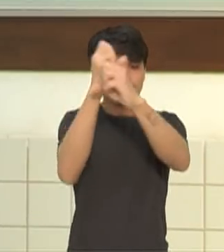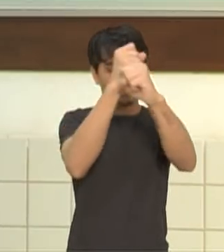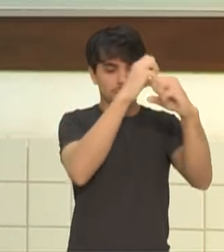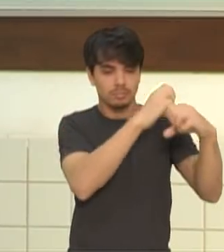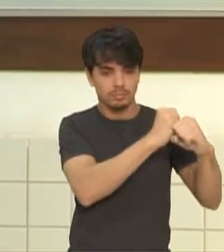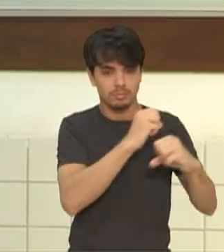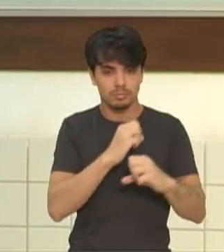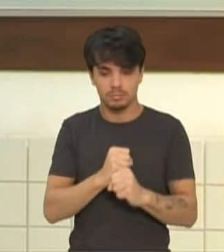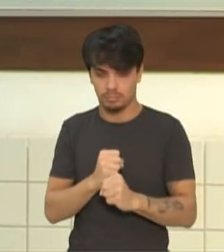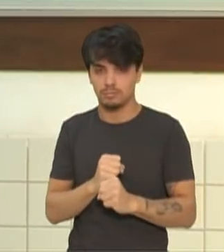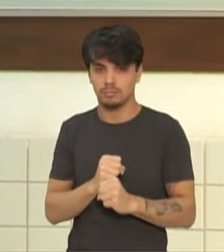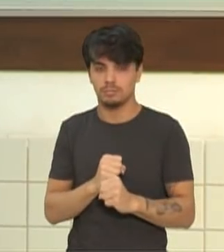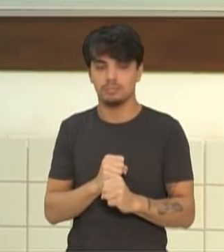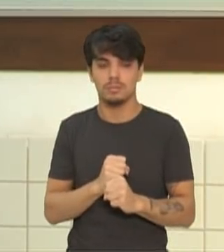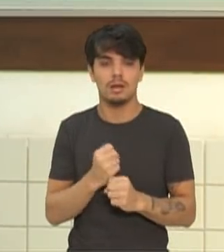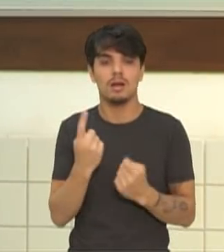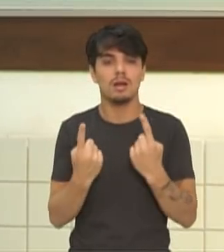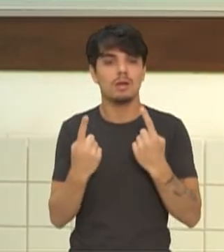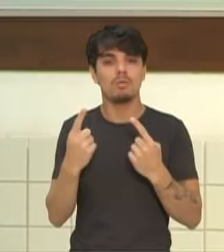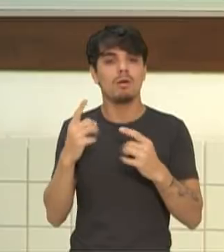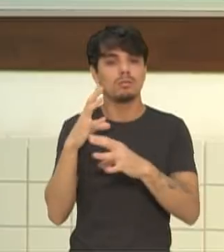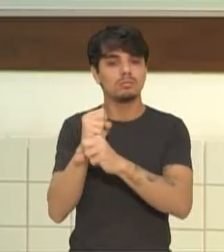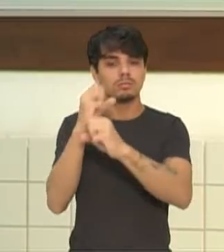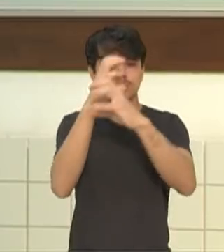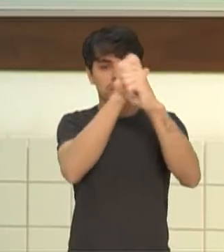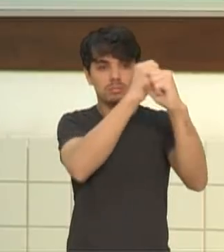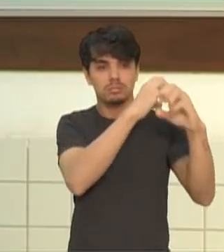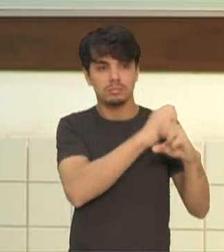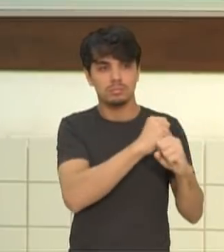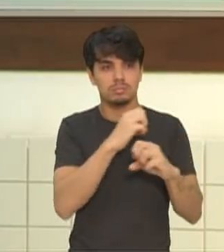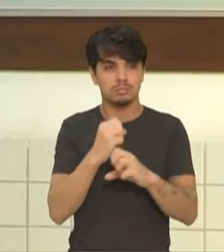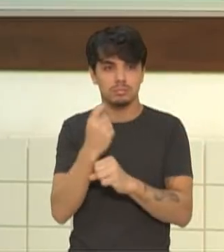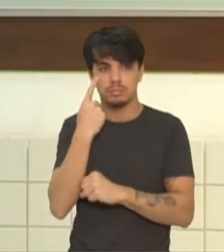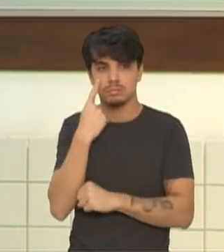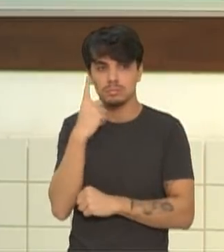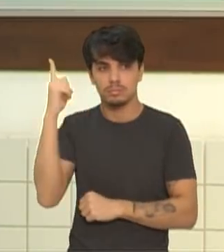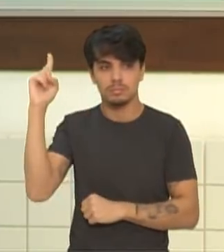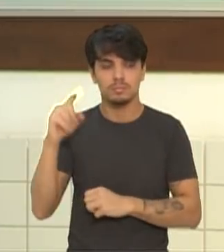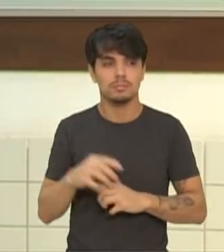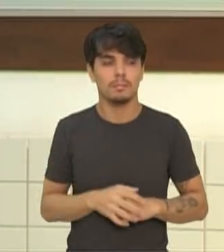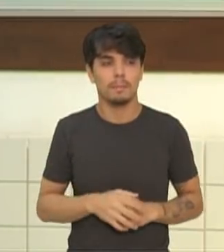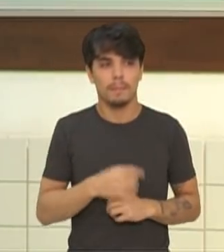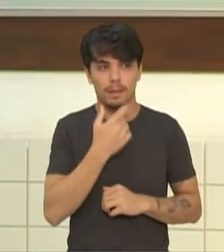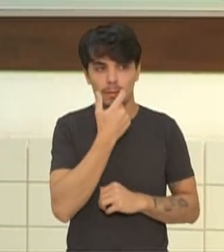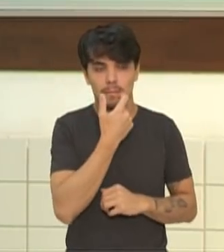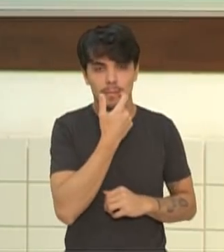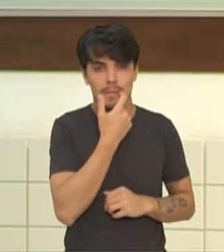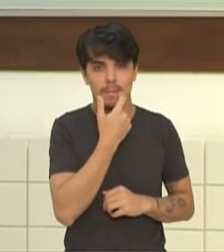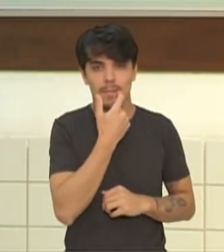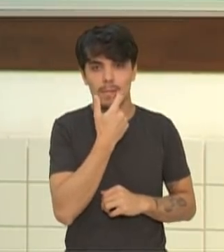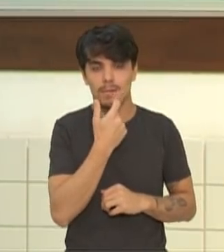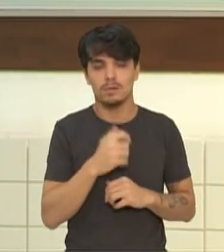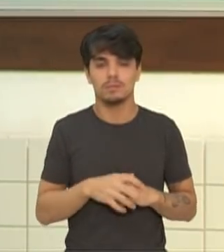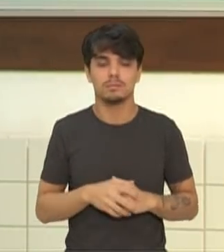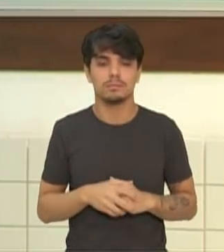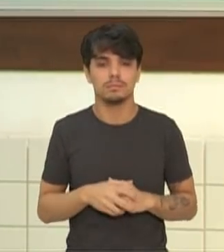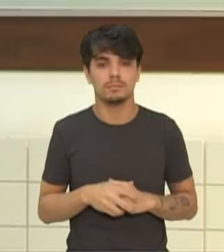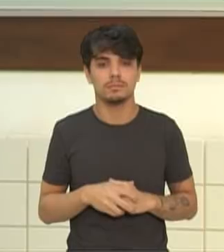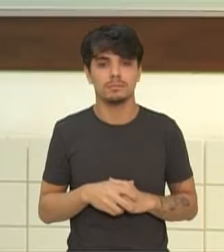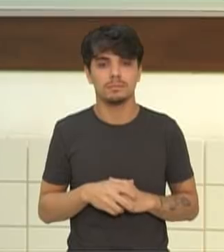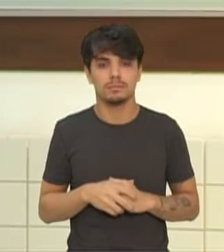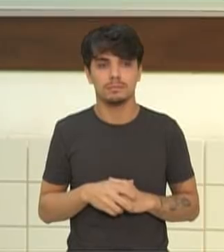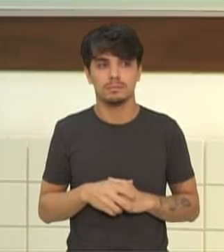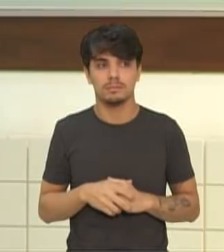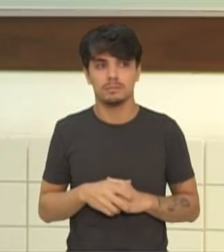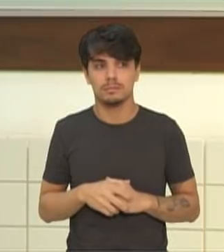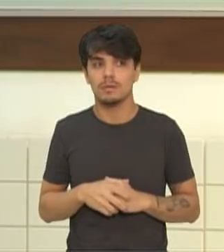desse terreno. E qual é a soma dos 4 lados? Vamos ver? Então vamos lá. O terreno, eu vou até desenhar aqui o